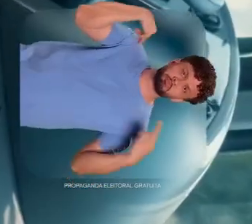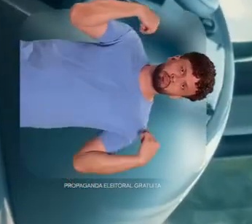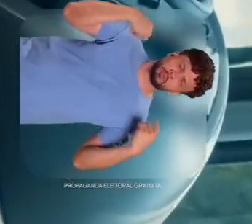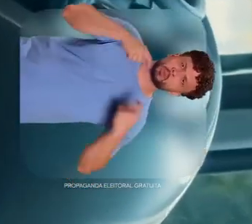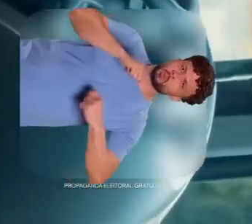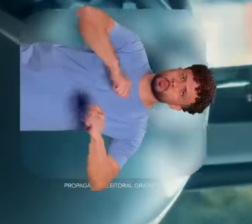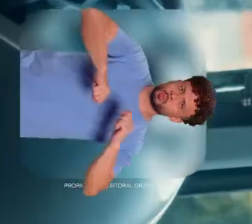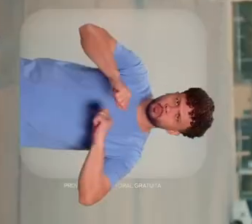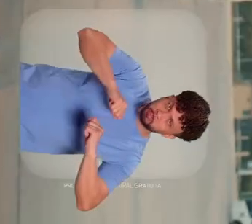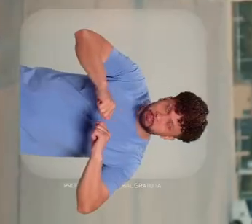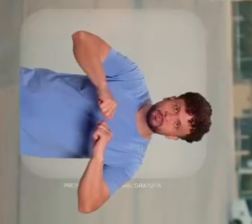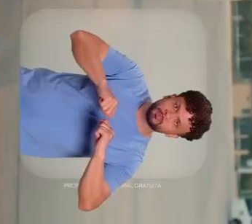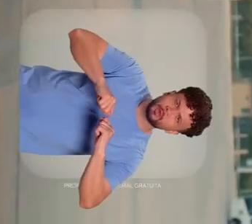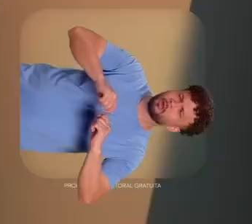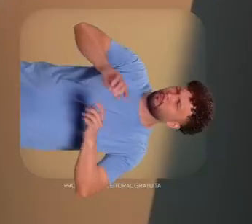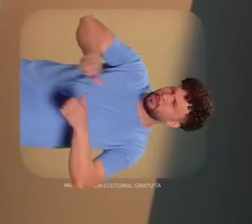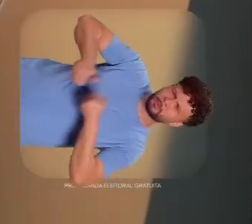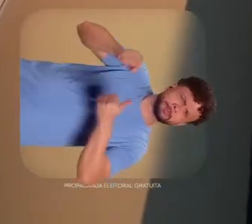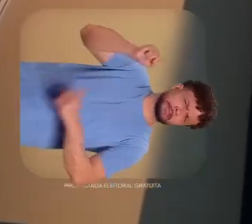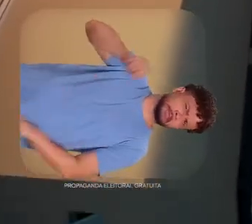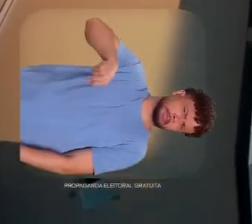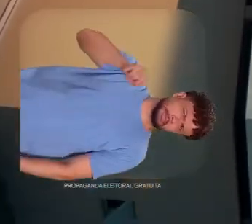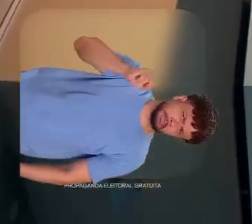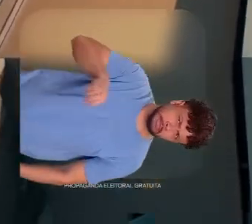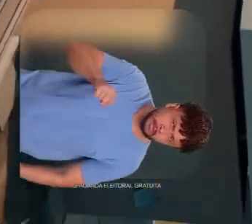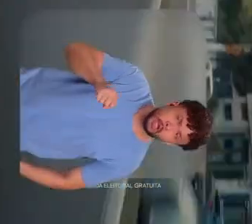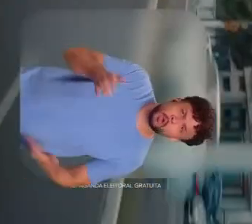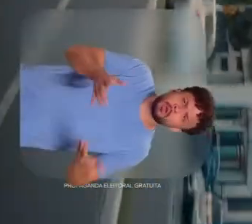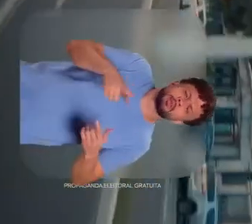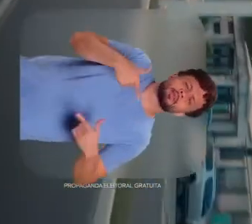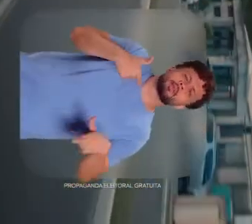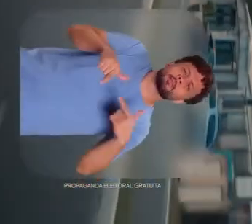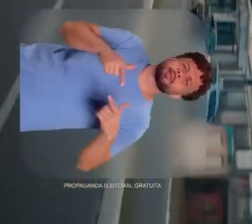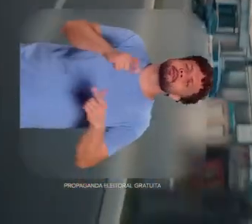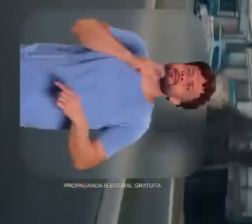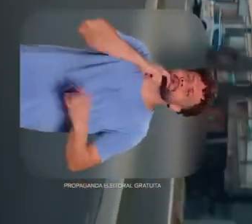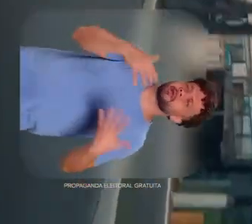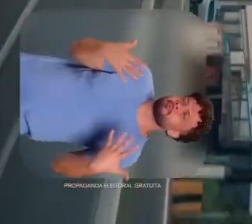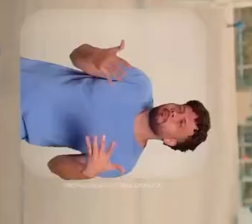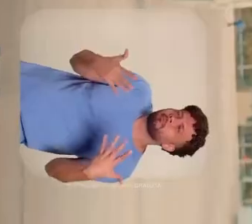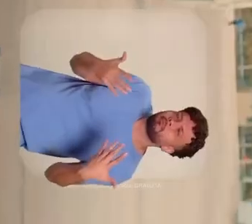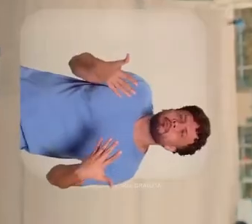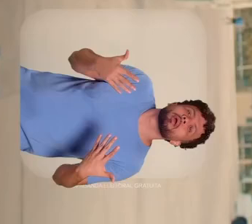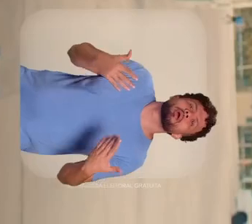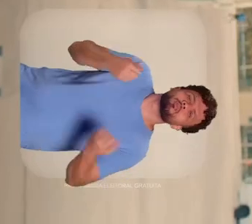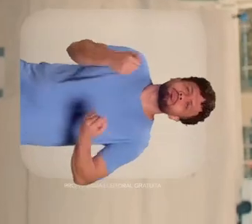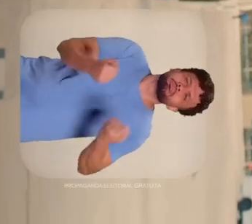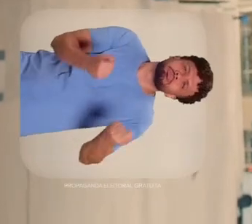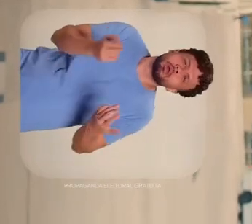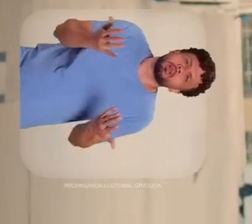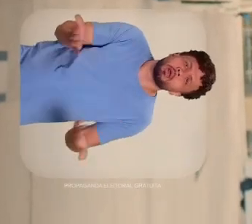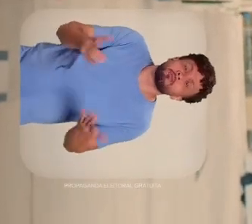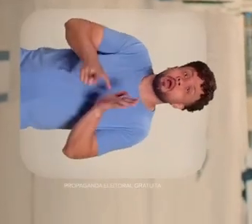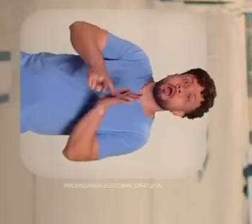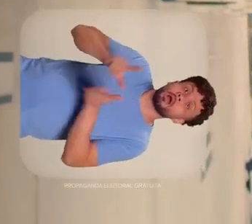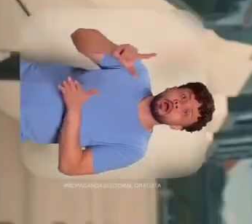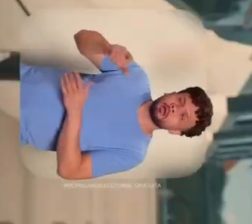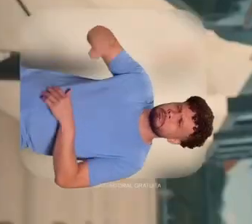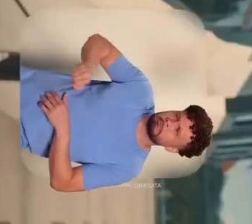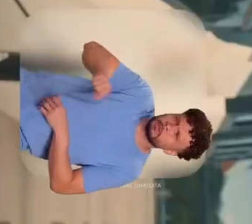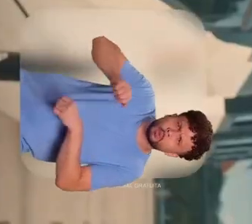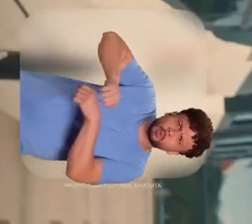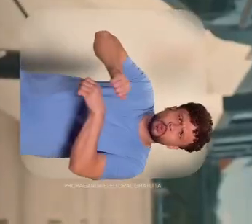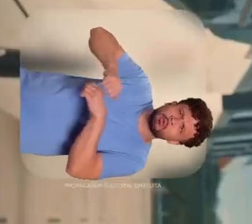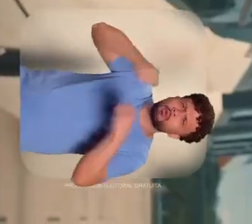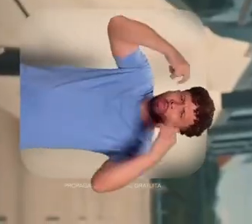e motoristas. Melhorou muito. Hoje você trabalha num carro automático, climatizado. Antes você tinha que estar passando marcha naquele calorão,